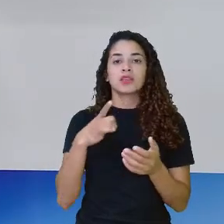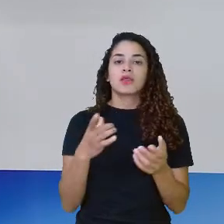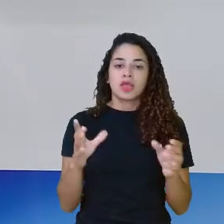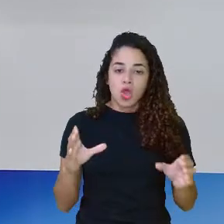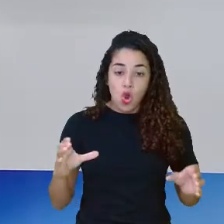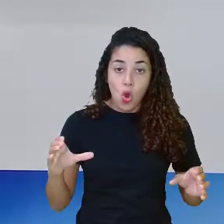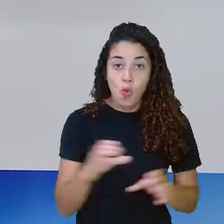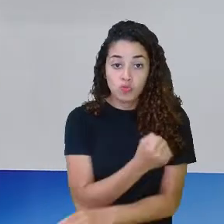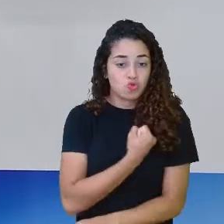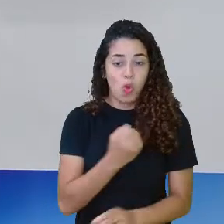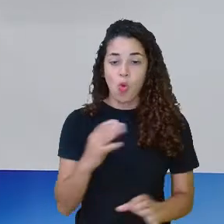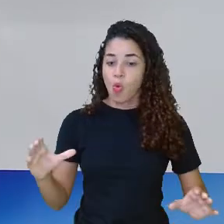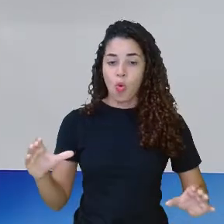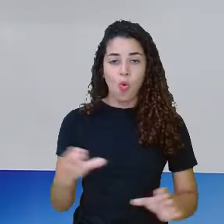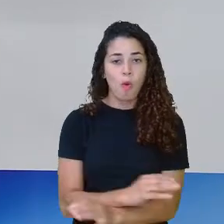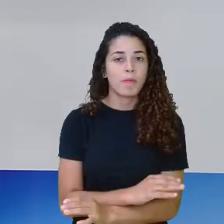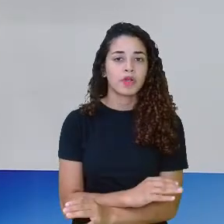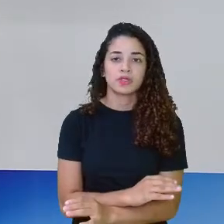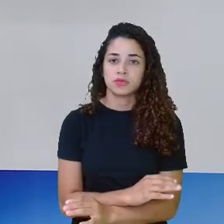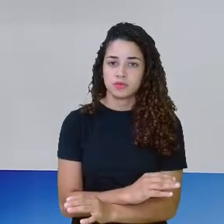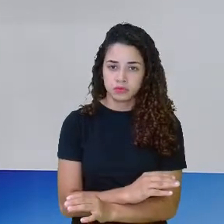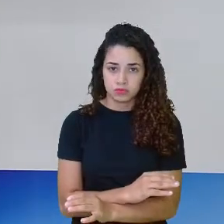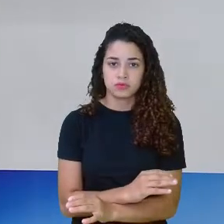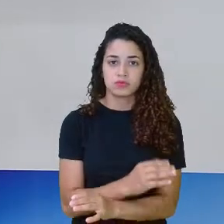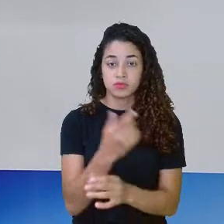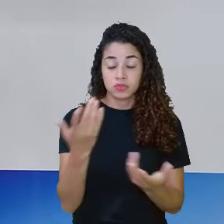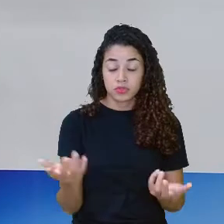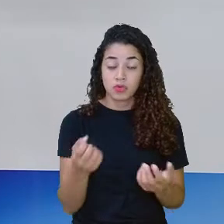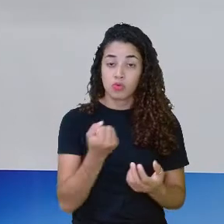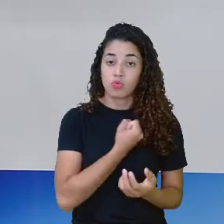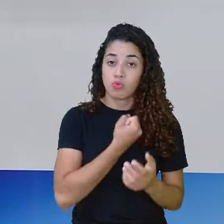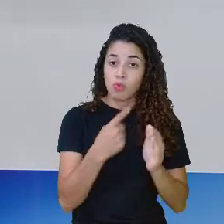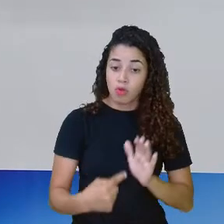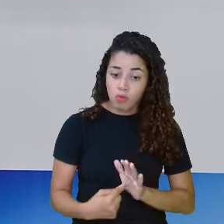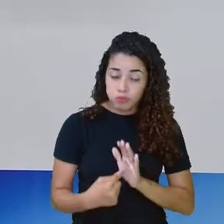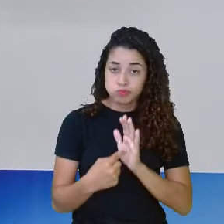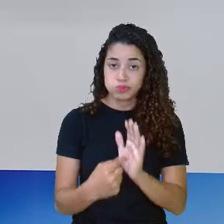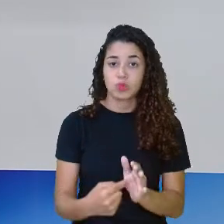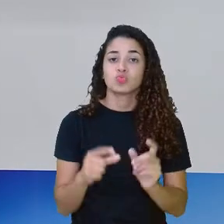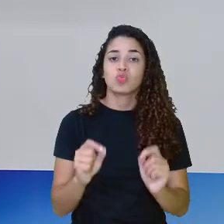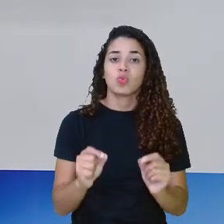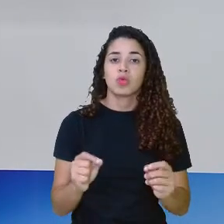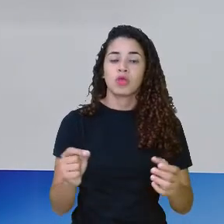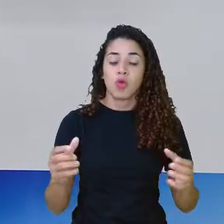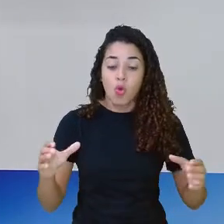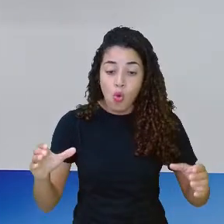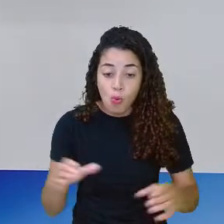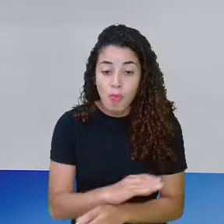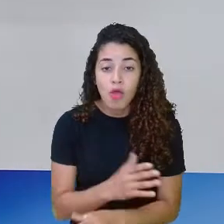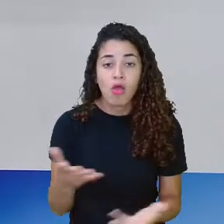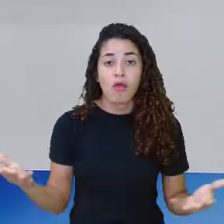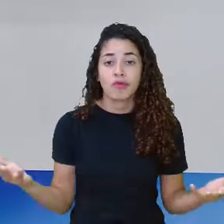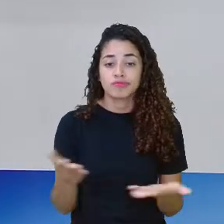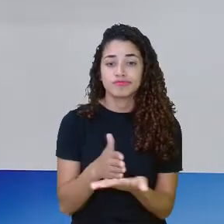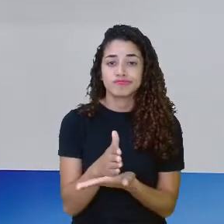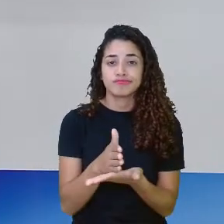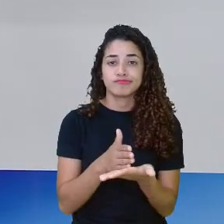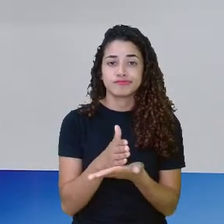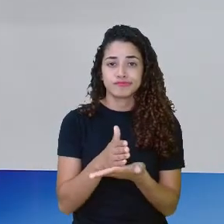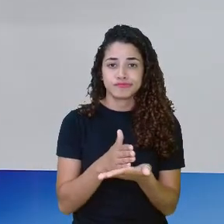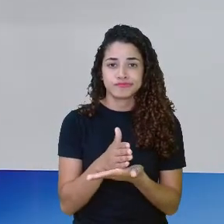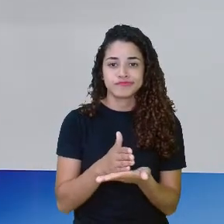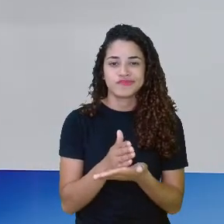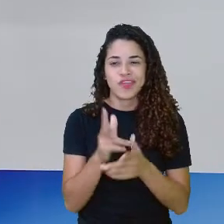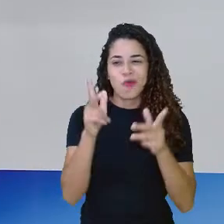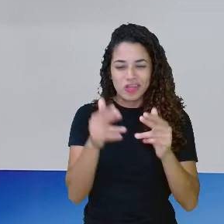de um número que está me indicando que aquele inteiro foi dividido em partes e eu peguei alguma parte